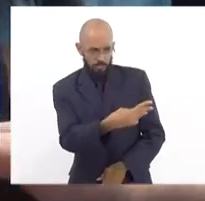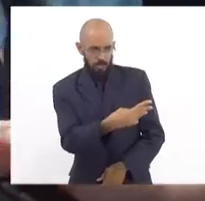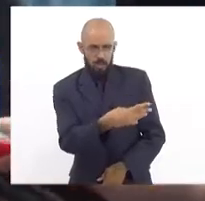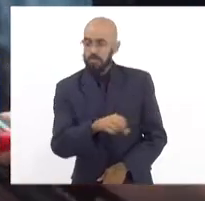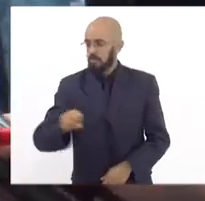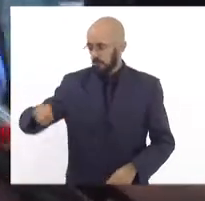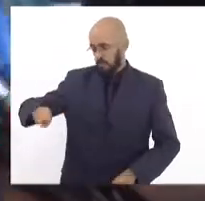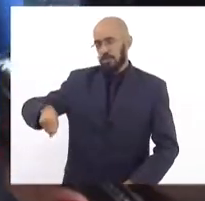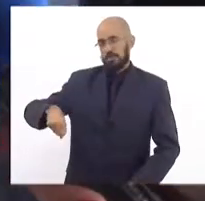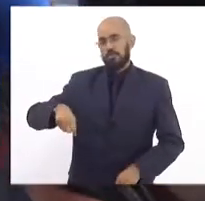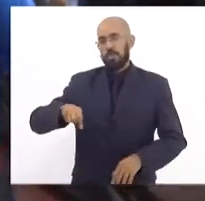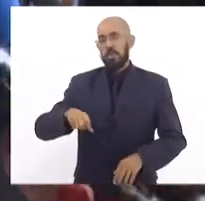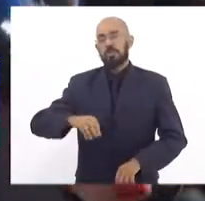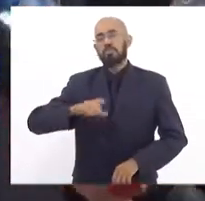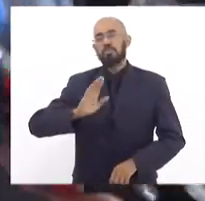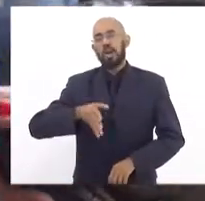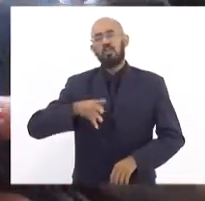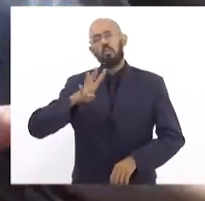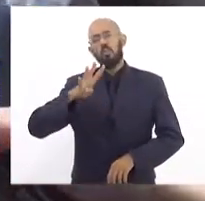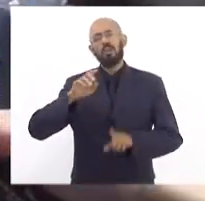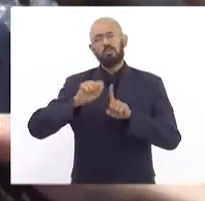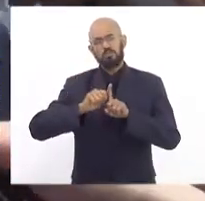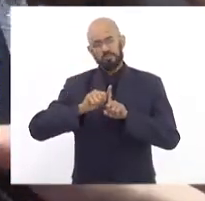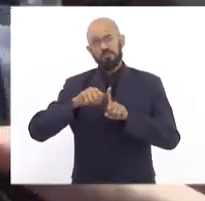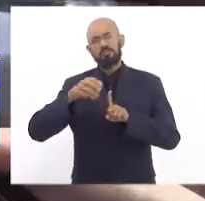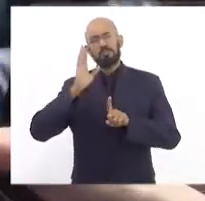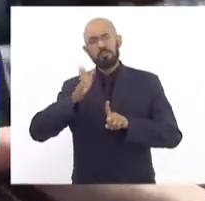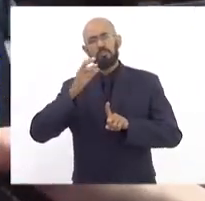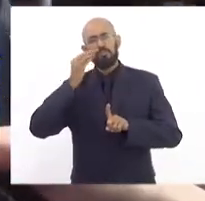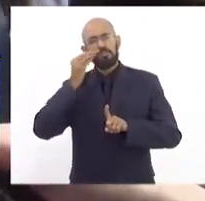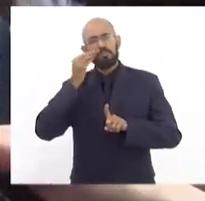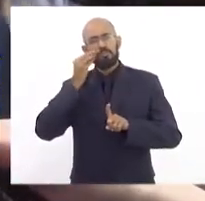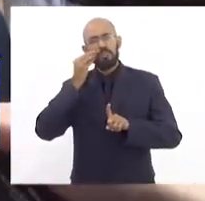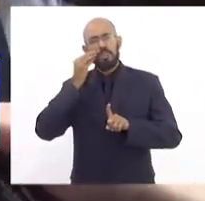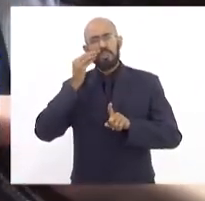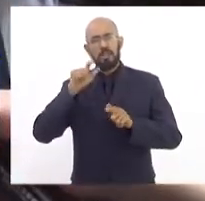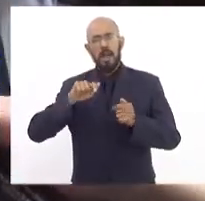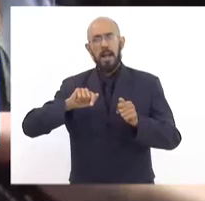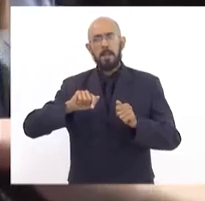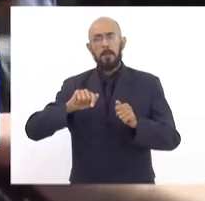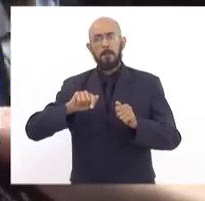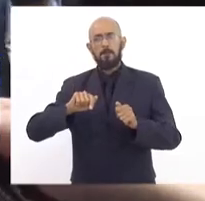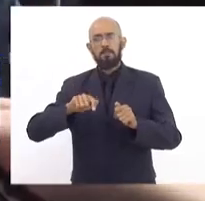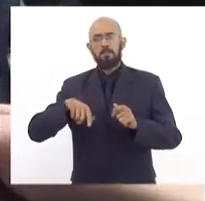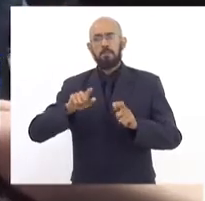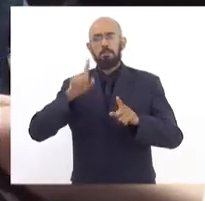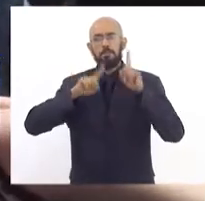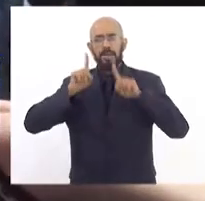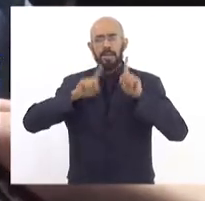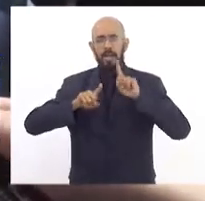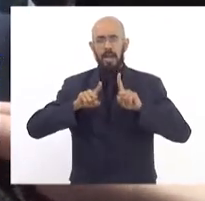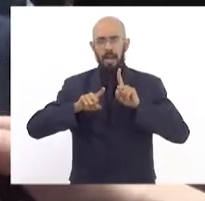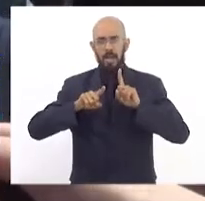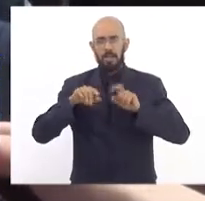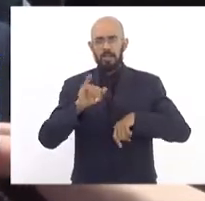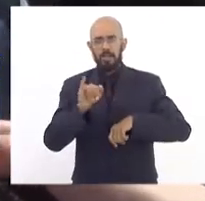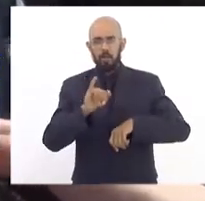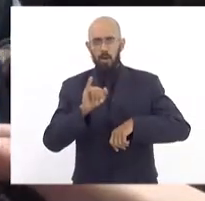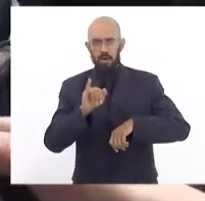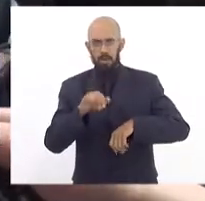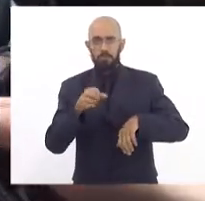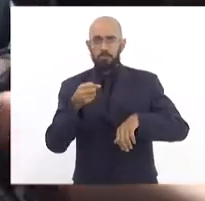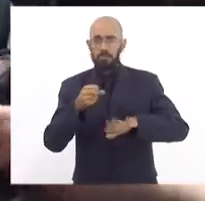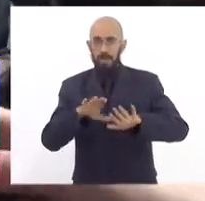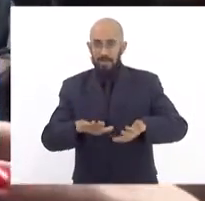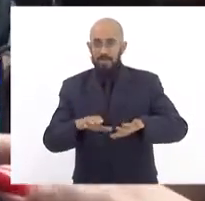uns 4, 6 meses, está em teste já. Está chegando Maricá e Itaboraí. O problema é que se nós não tivermos ramais